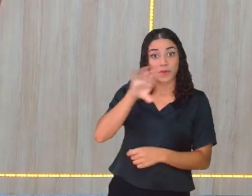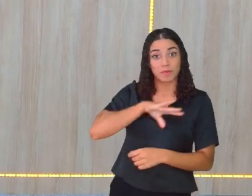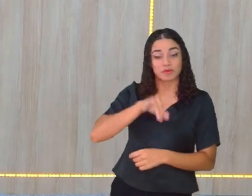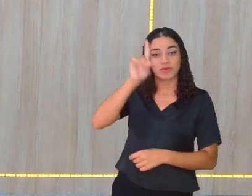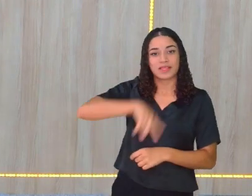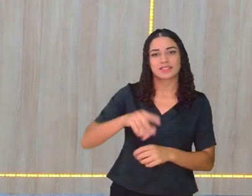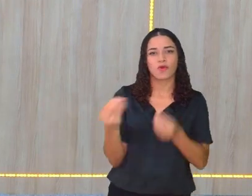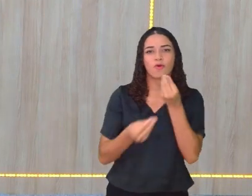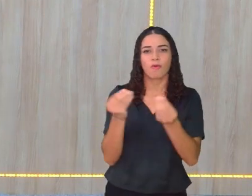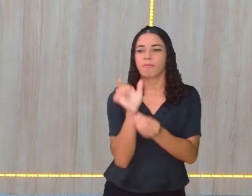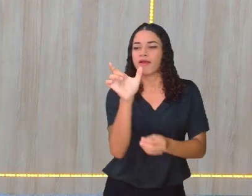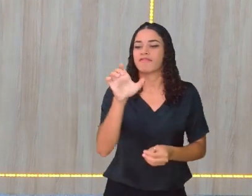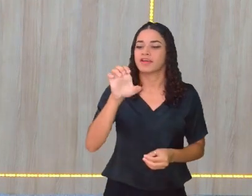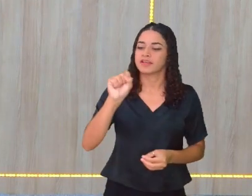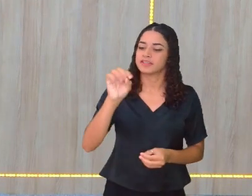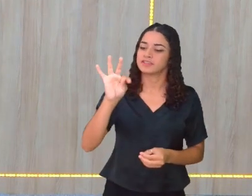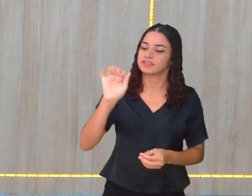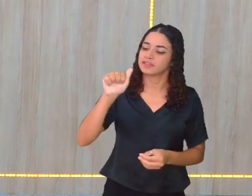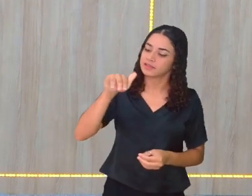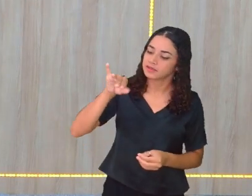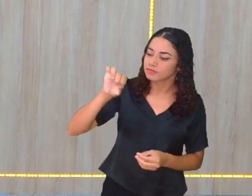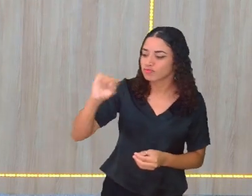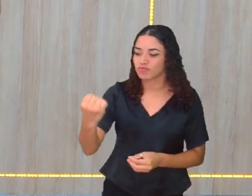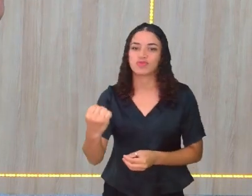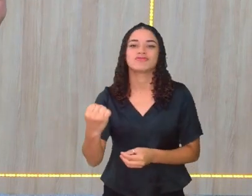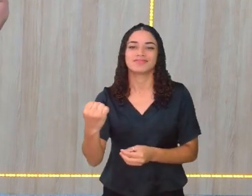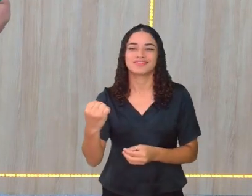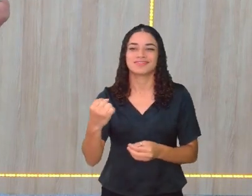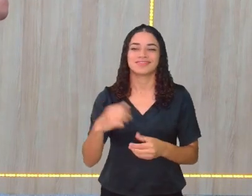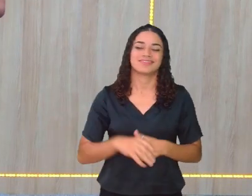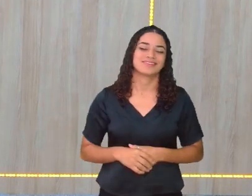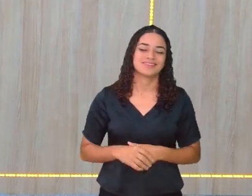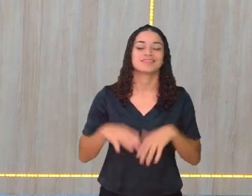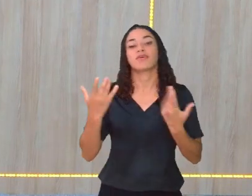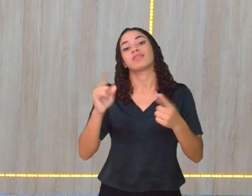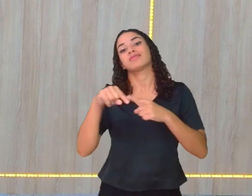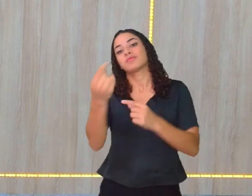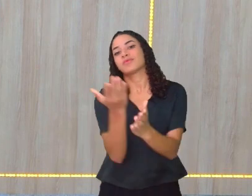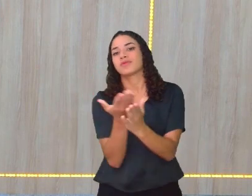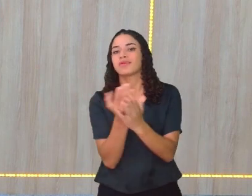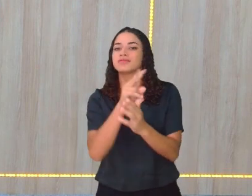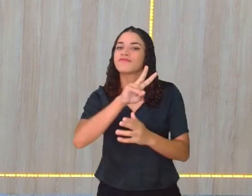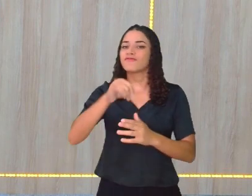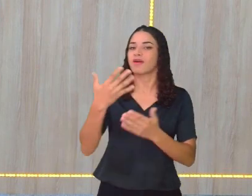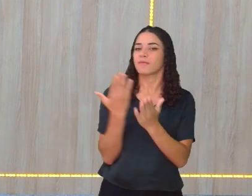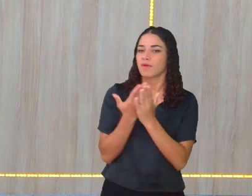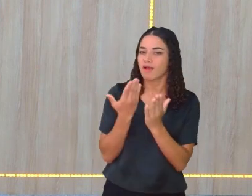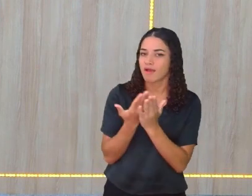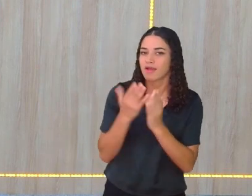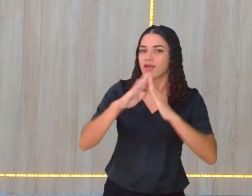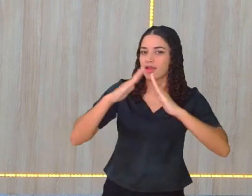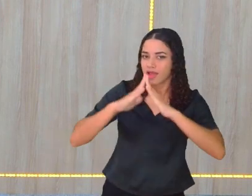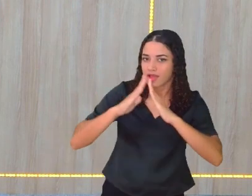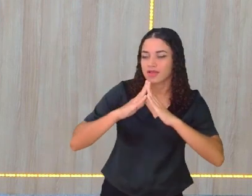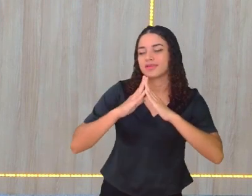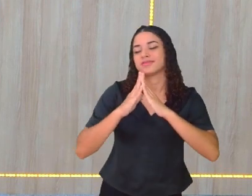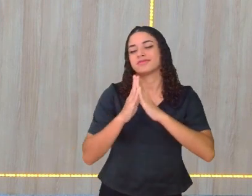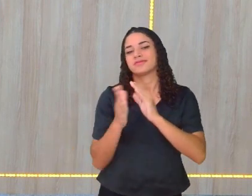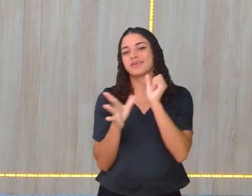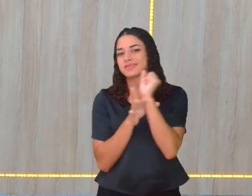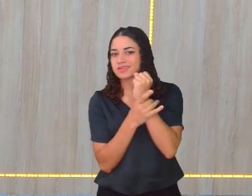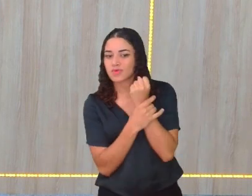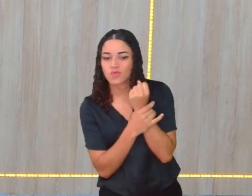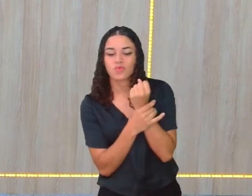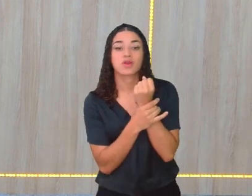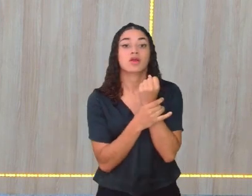isso? Então, vamos lá. Hoje, depois da aula, aí eu acredito que vocês vão para casa, vão com segurança, vão sem